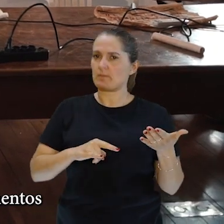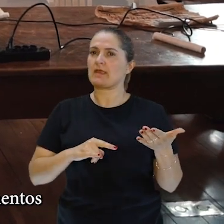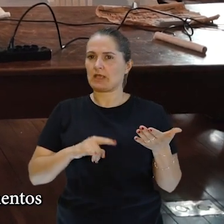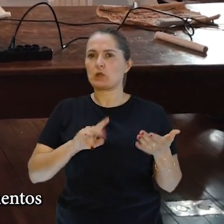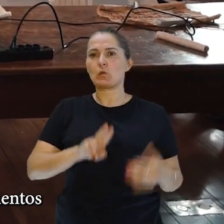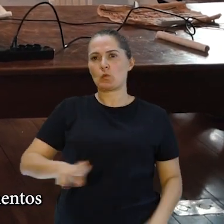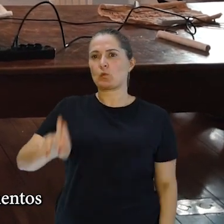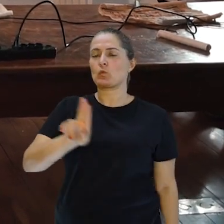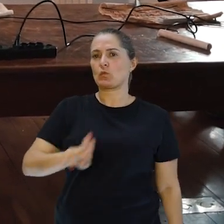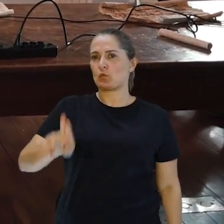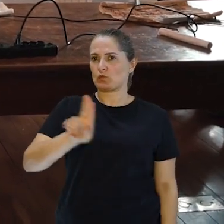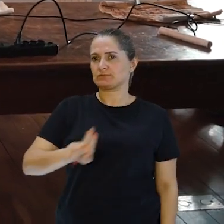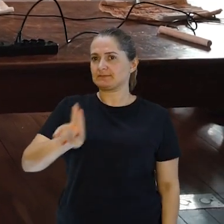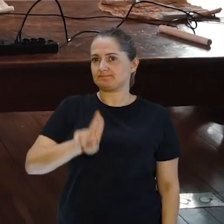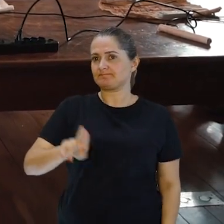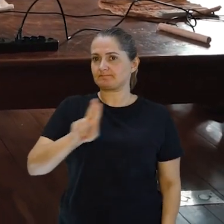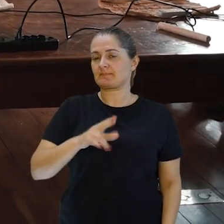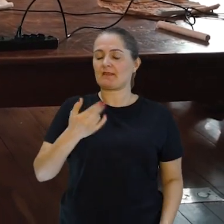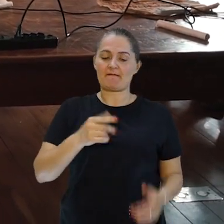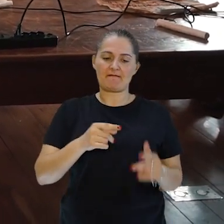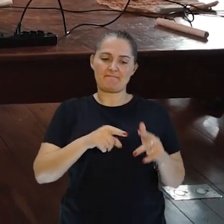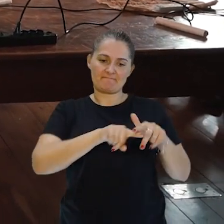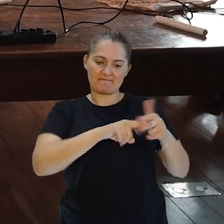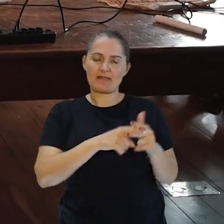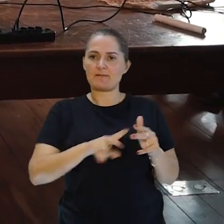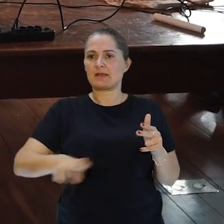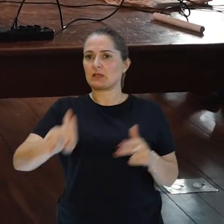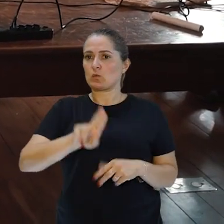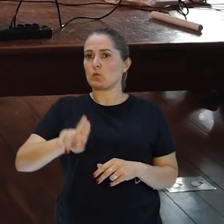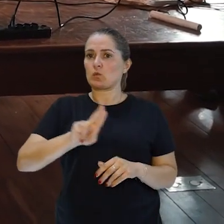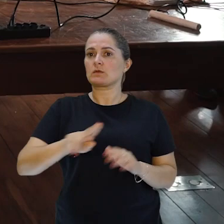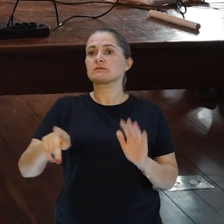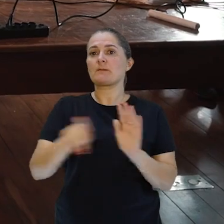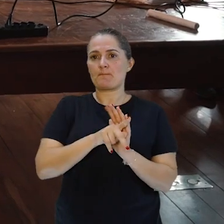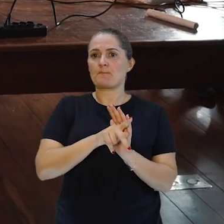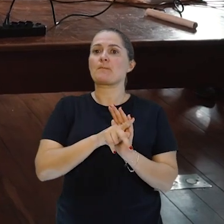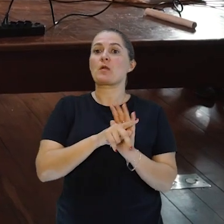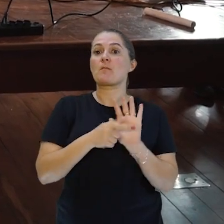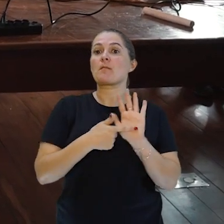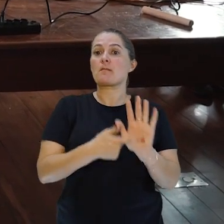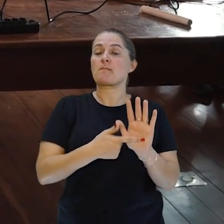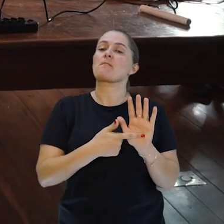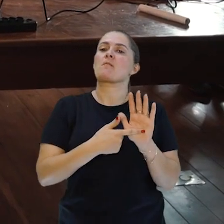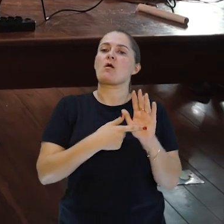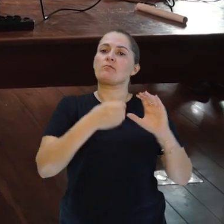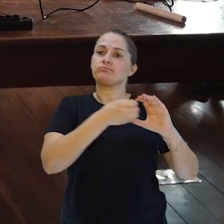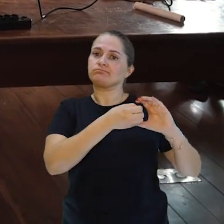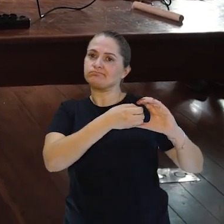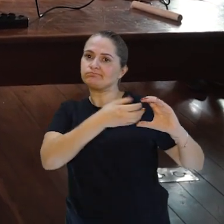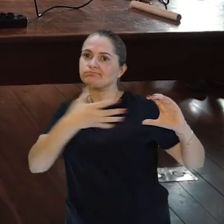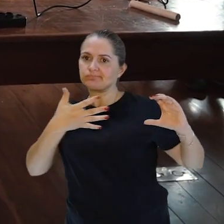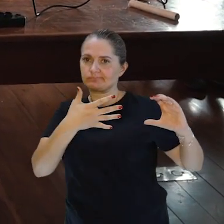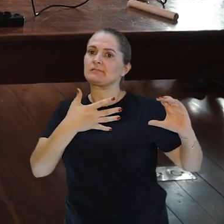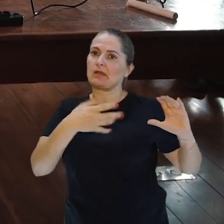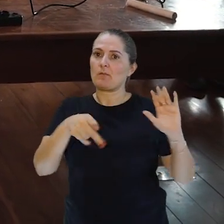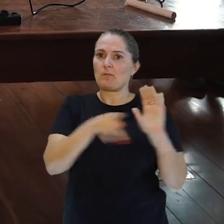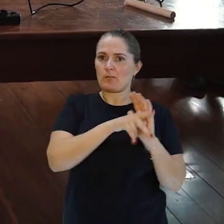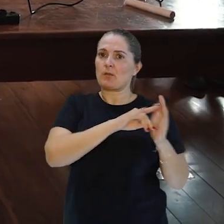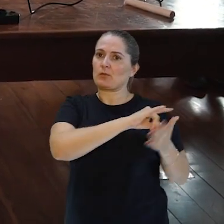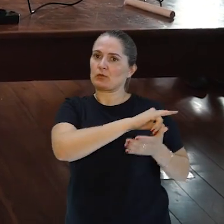alguns documentos, né, que são utilizados, né, ou ferramentas que são utilizadas para